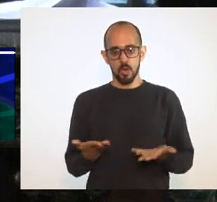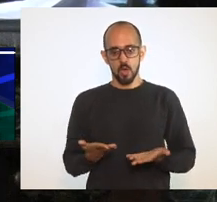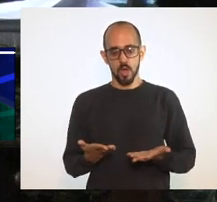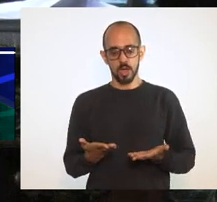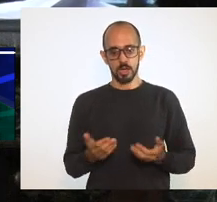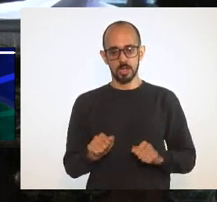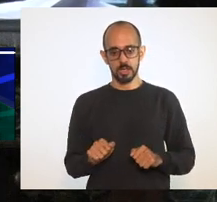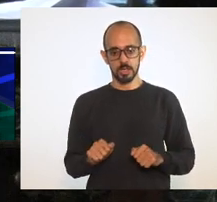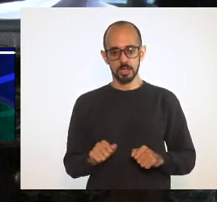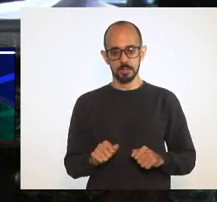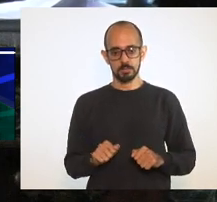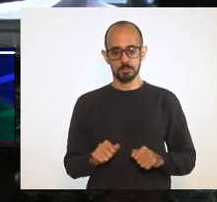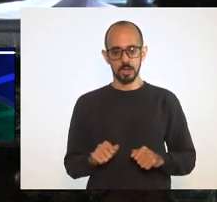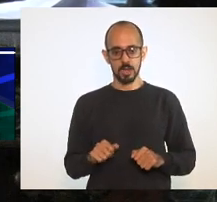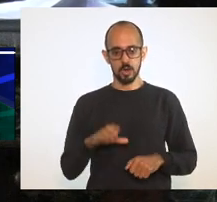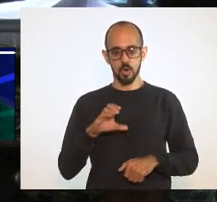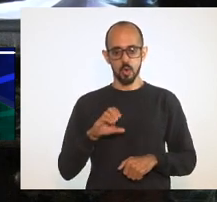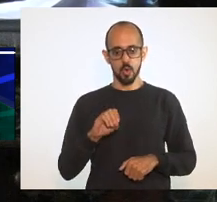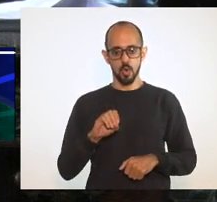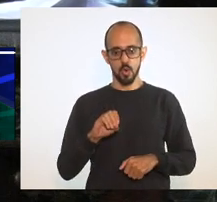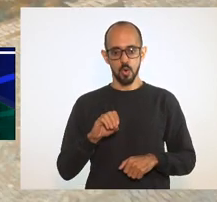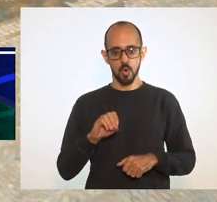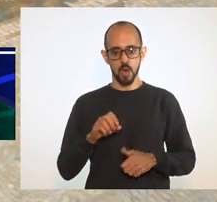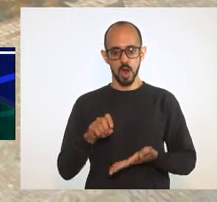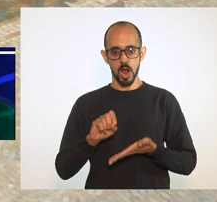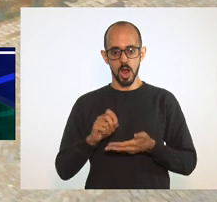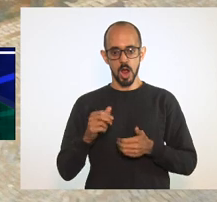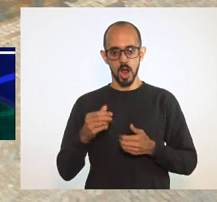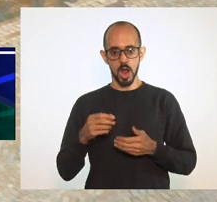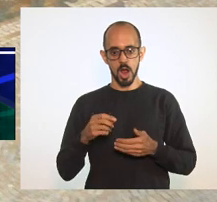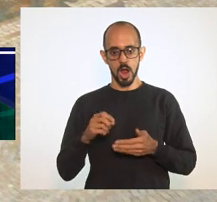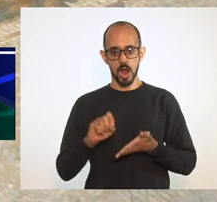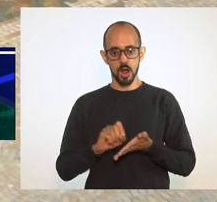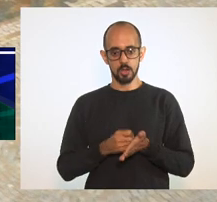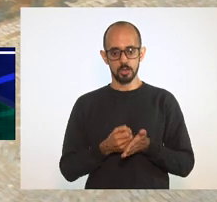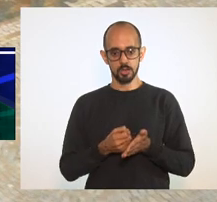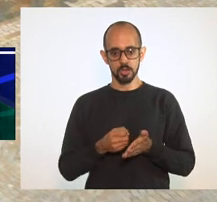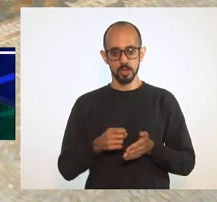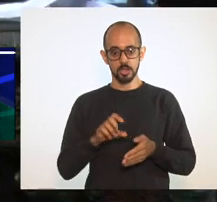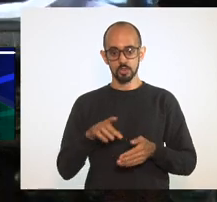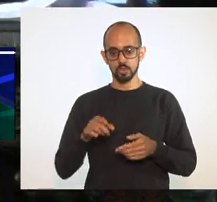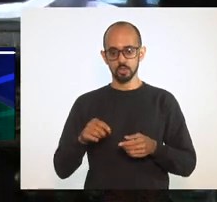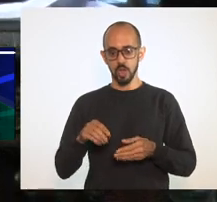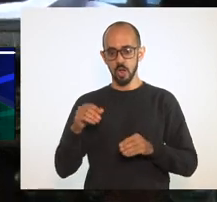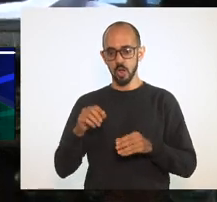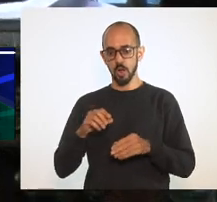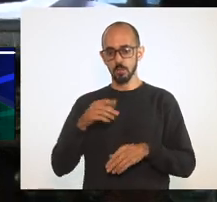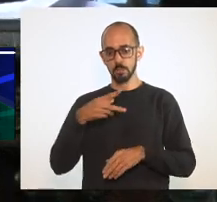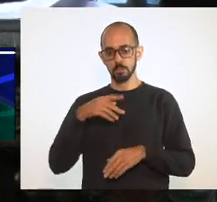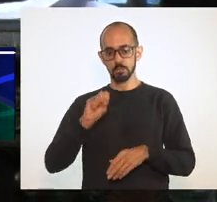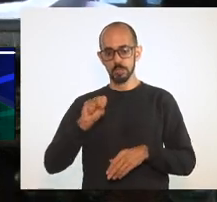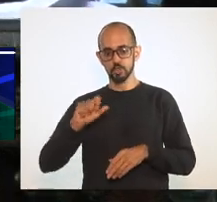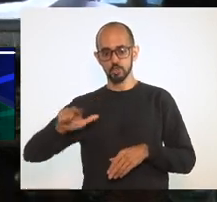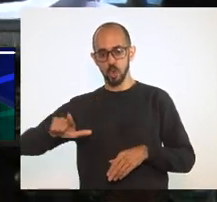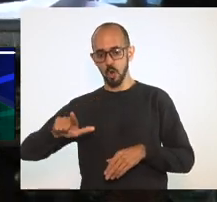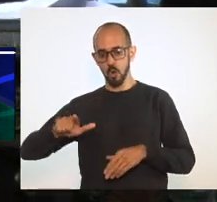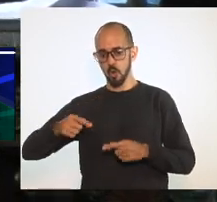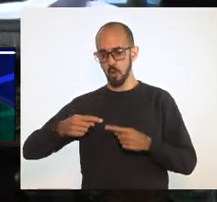Vou abrir para a coautoria. Senhor presidente, só registrar o voto contrário do pessoal, por favor. Okay. Obrigada.